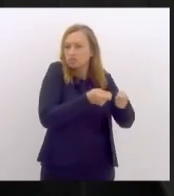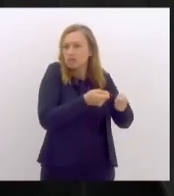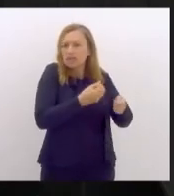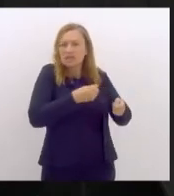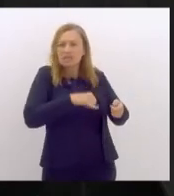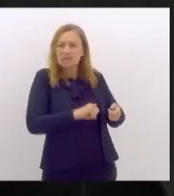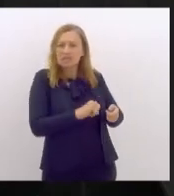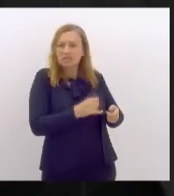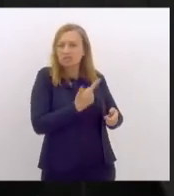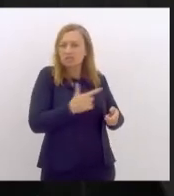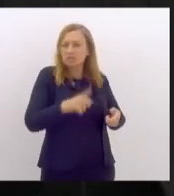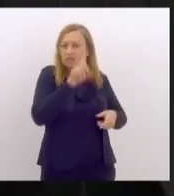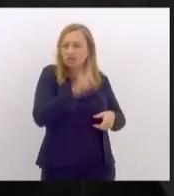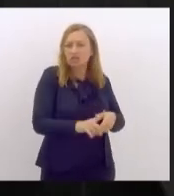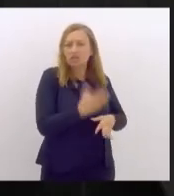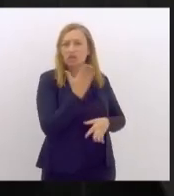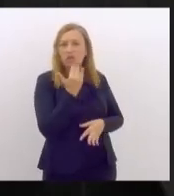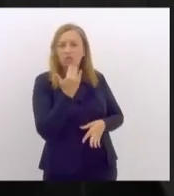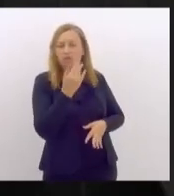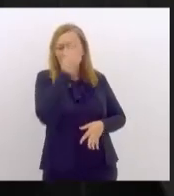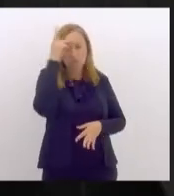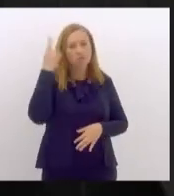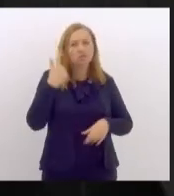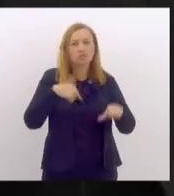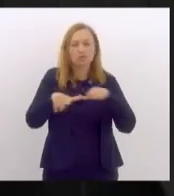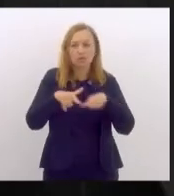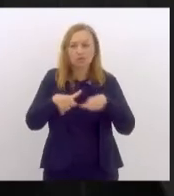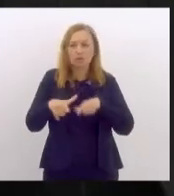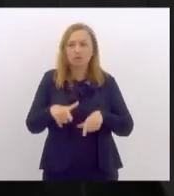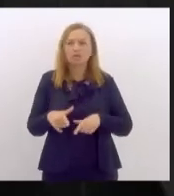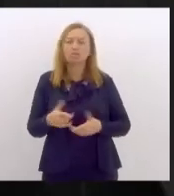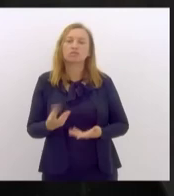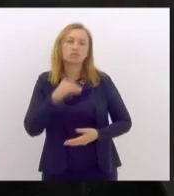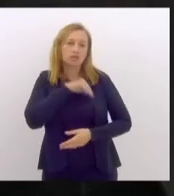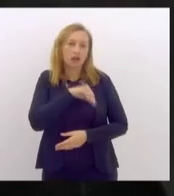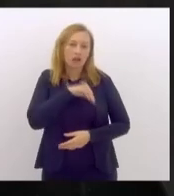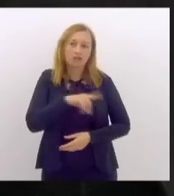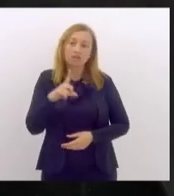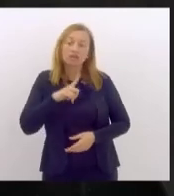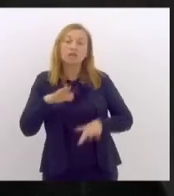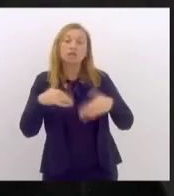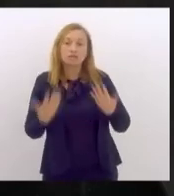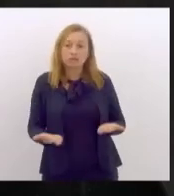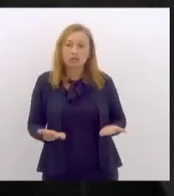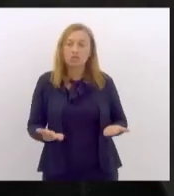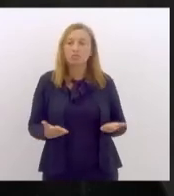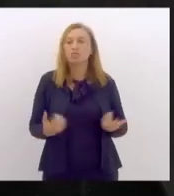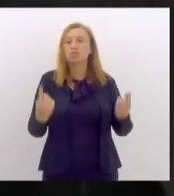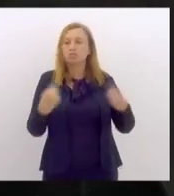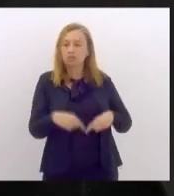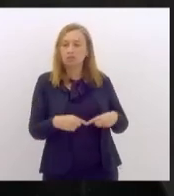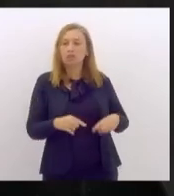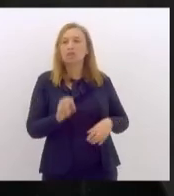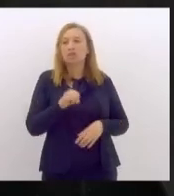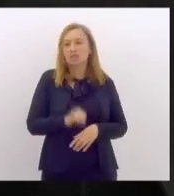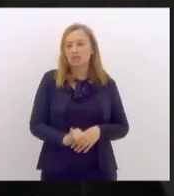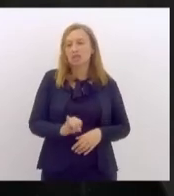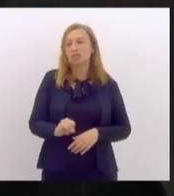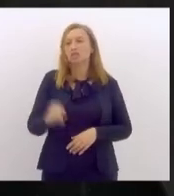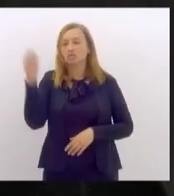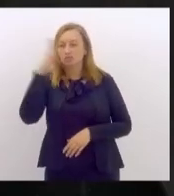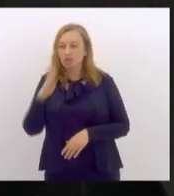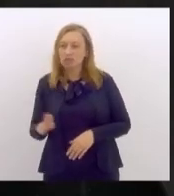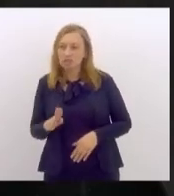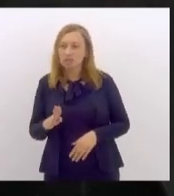a gente não garante o direito à alimentação dos trabalhadores o direito à renda então está em jogo se os brasileiros e